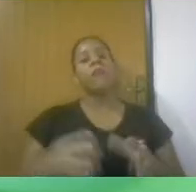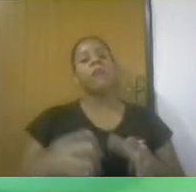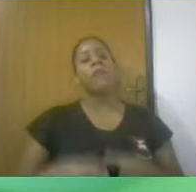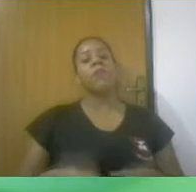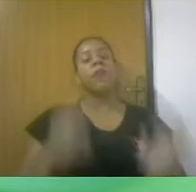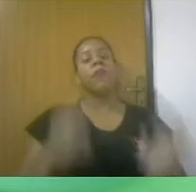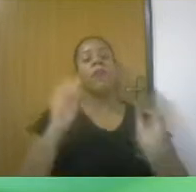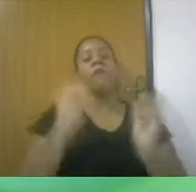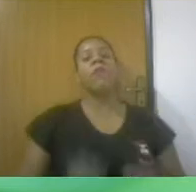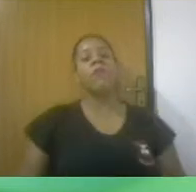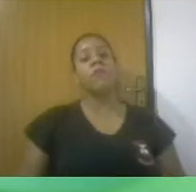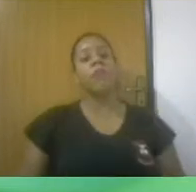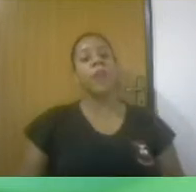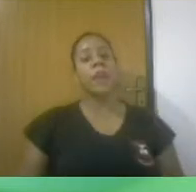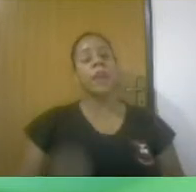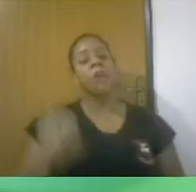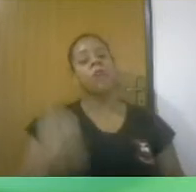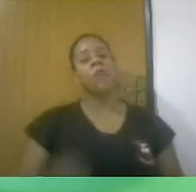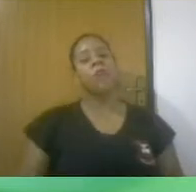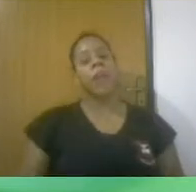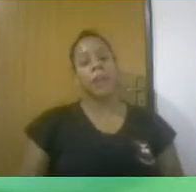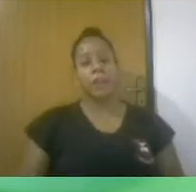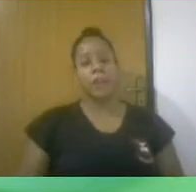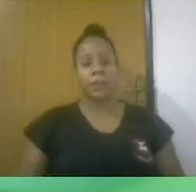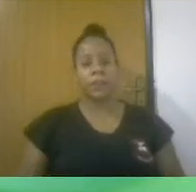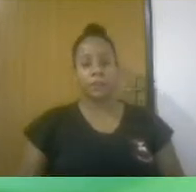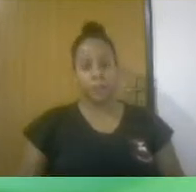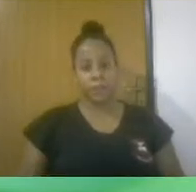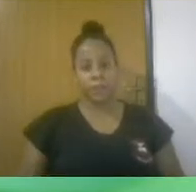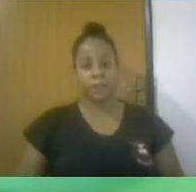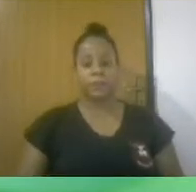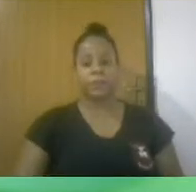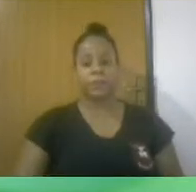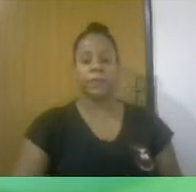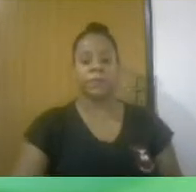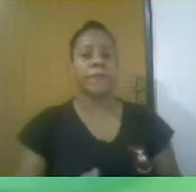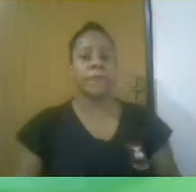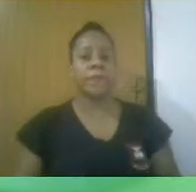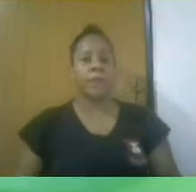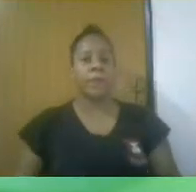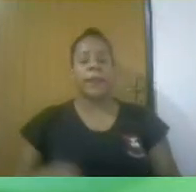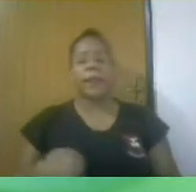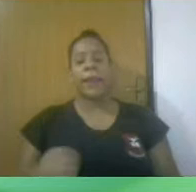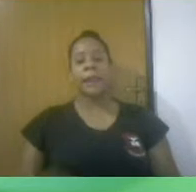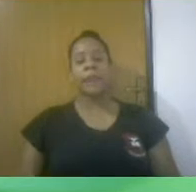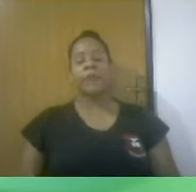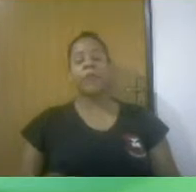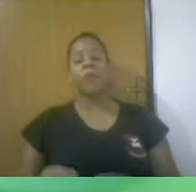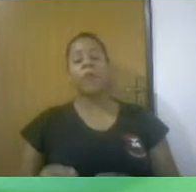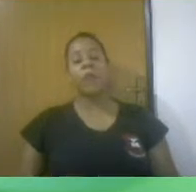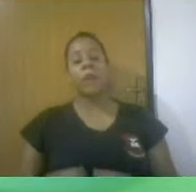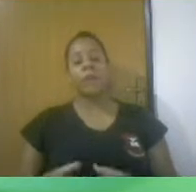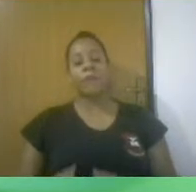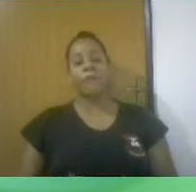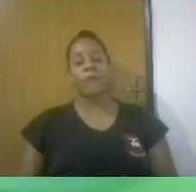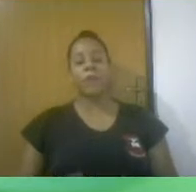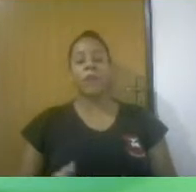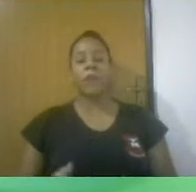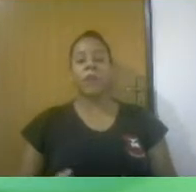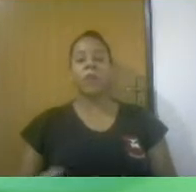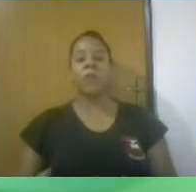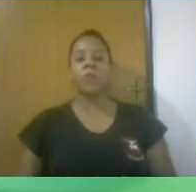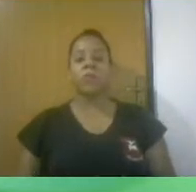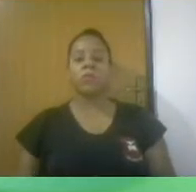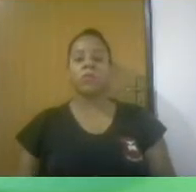governadores fossem a voz do rei no lugar que ele tivesse. Essa foi a única forma